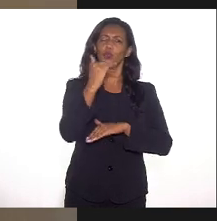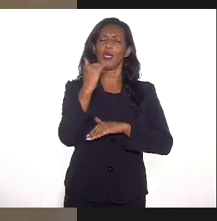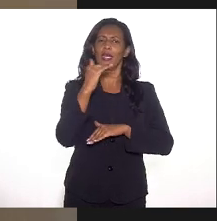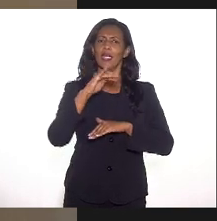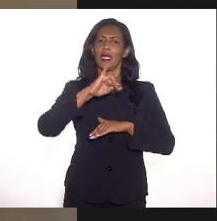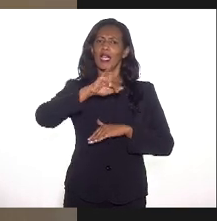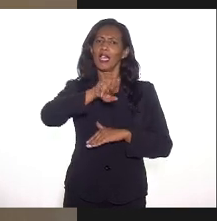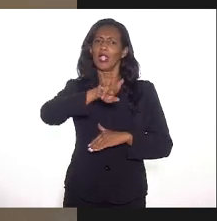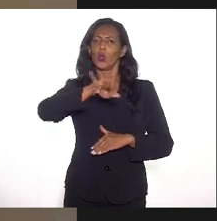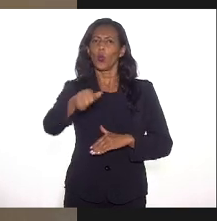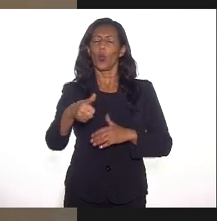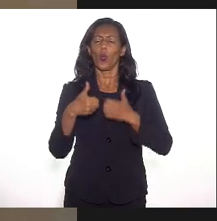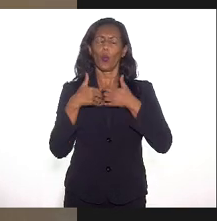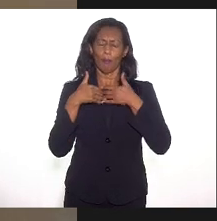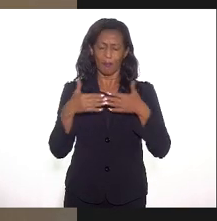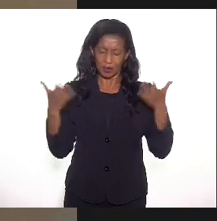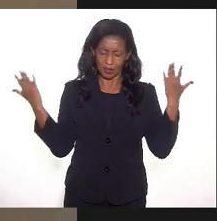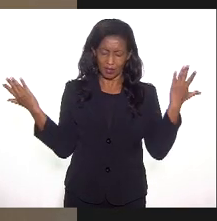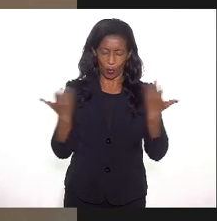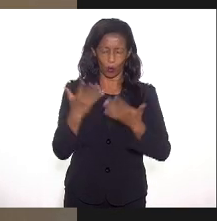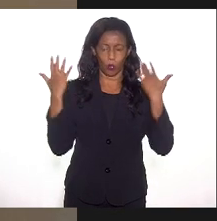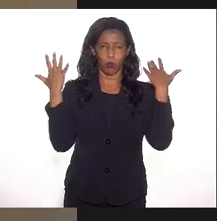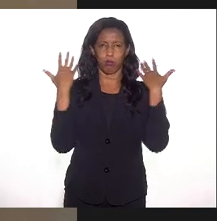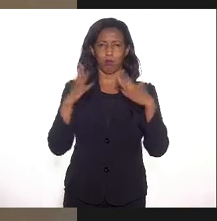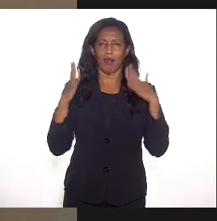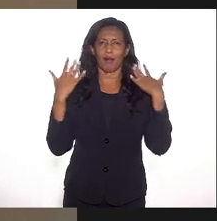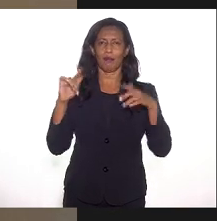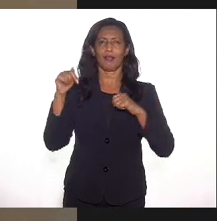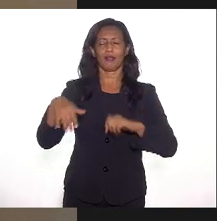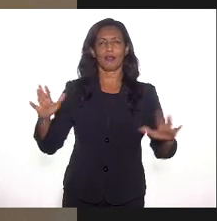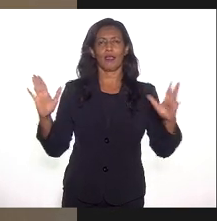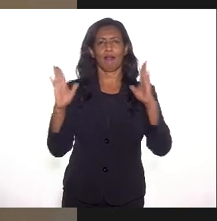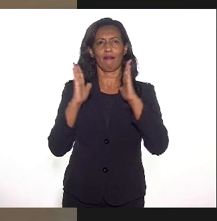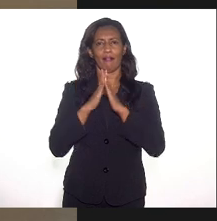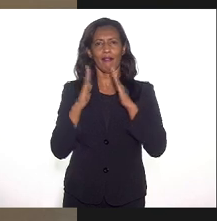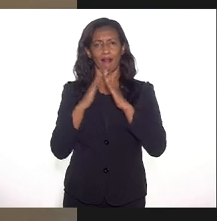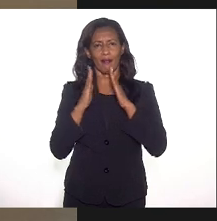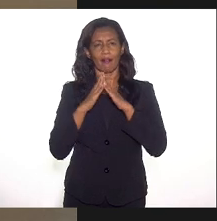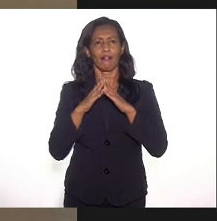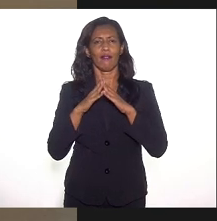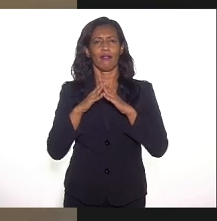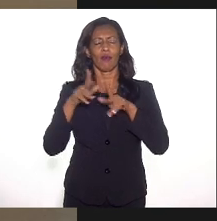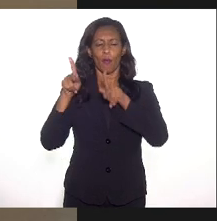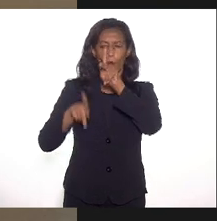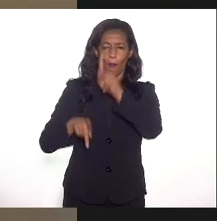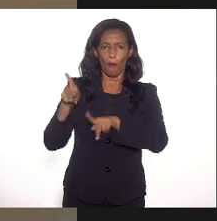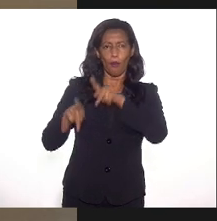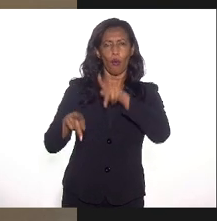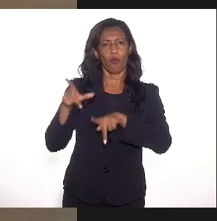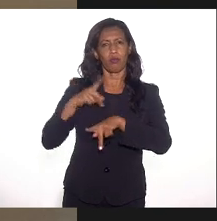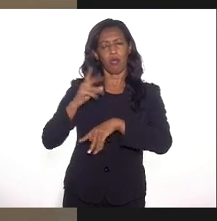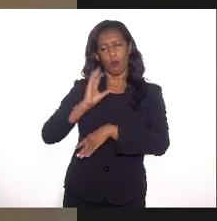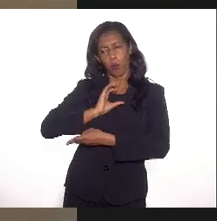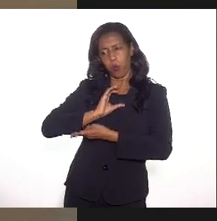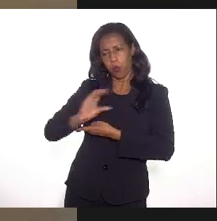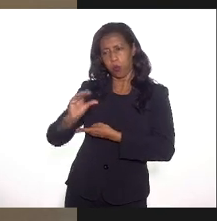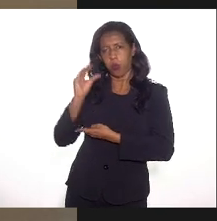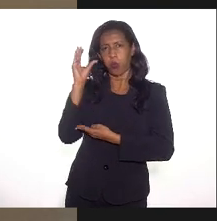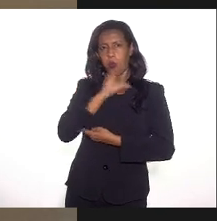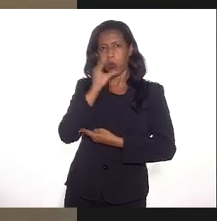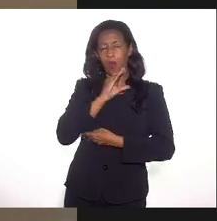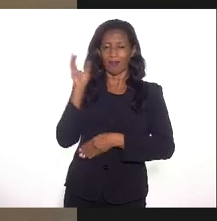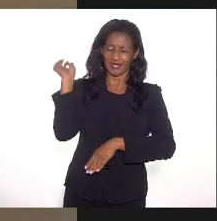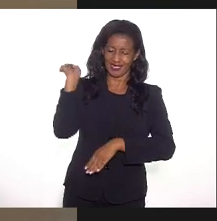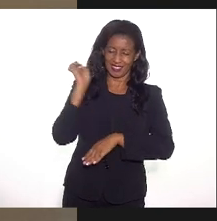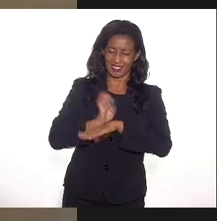começa hoje. Parabéns ao senhor, parabéns a essa casa. Parabéns, porque o nosso povo terá o auxílio emergencial do nosso